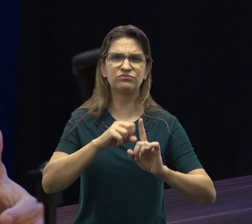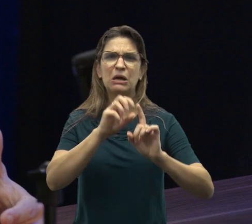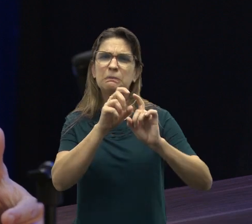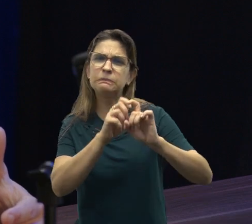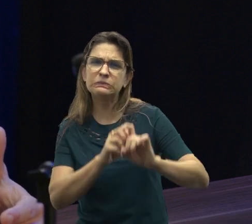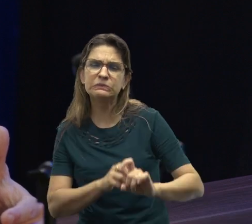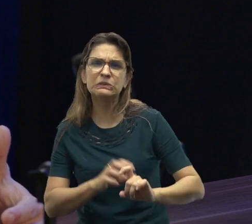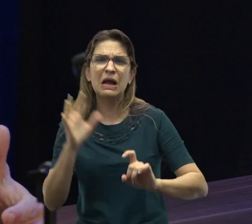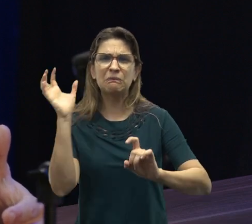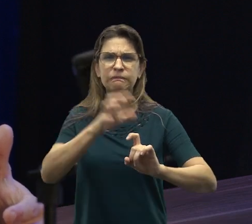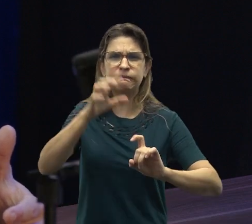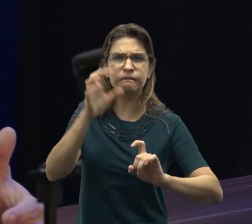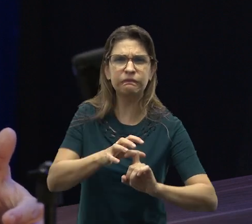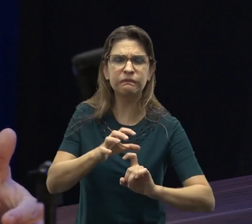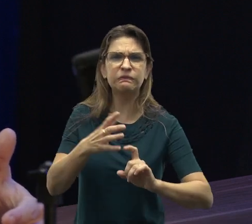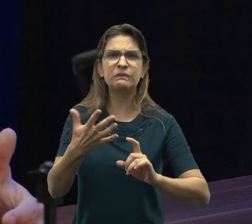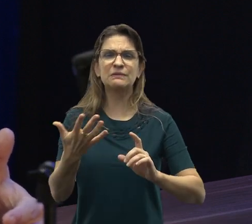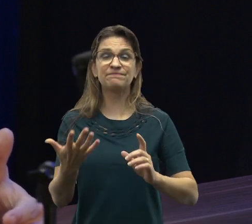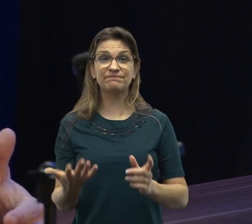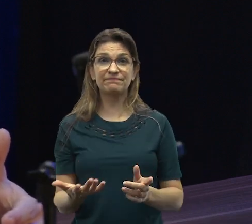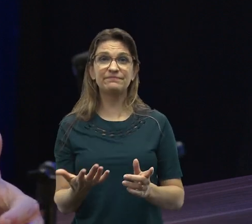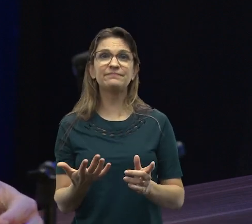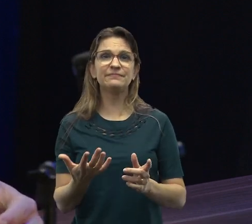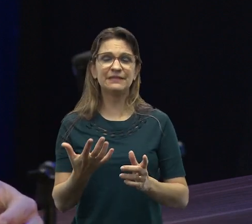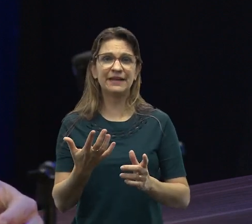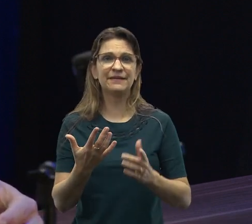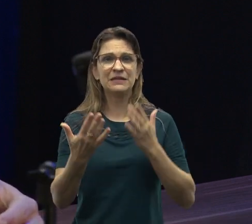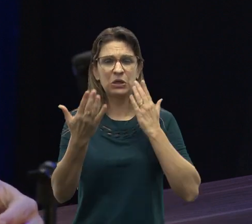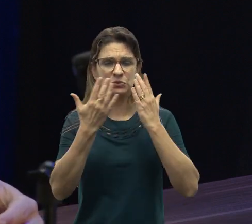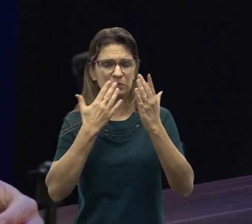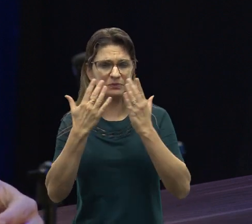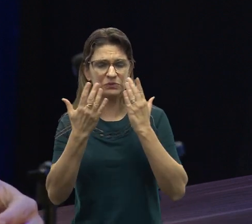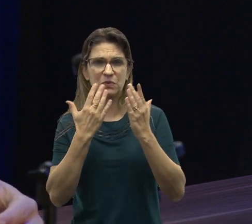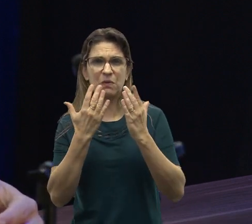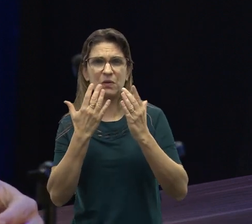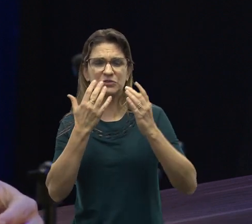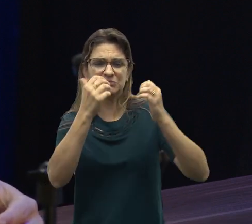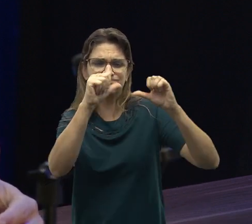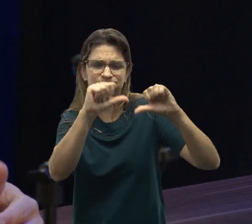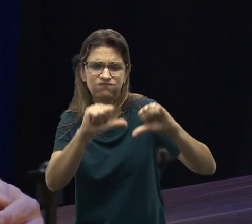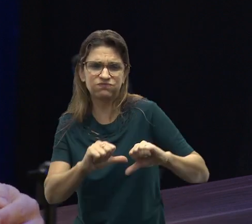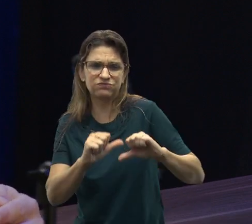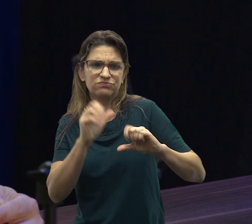aquele enquadramento, né, psicológico tóxico, né? Então a gente